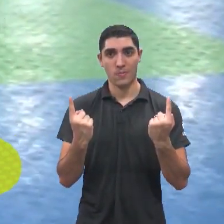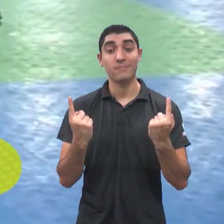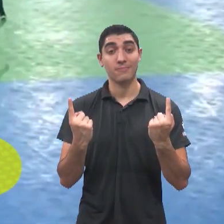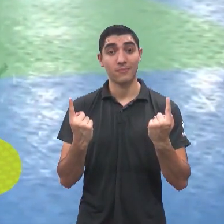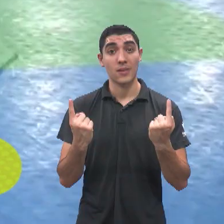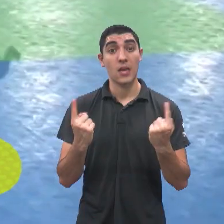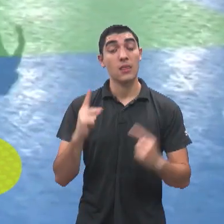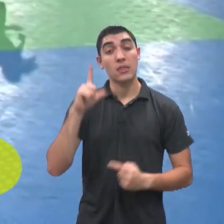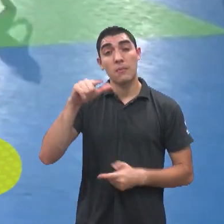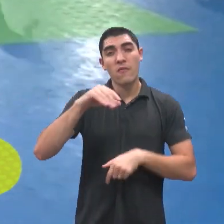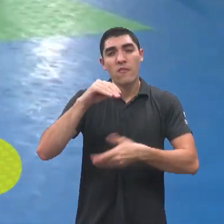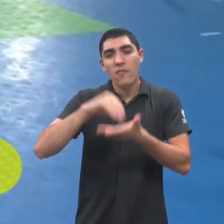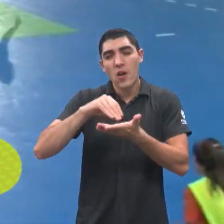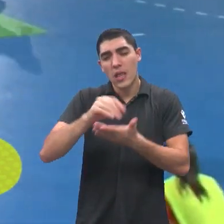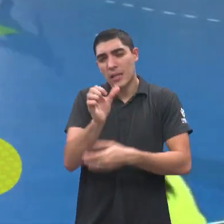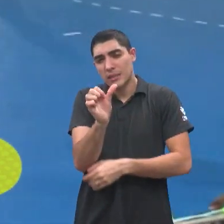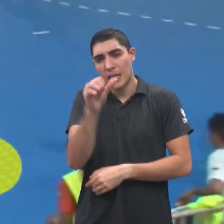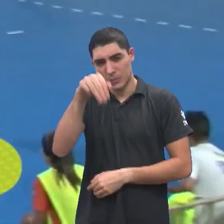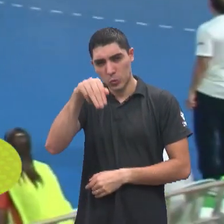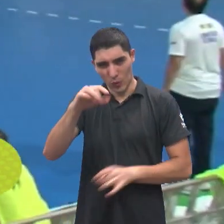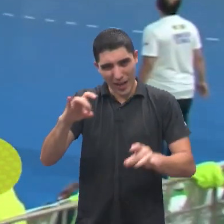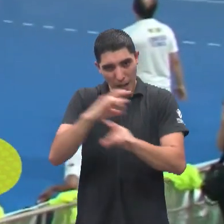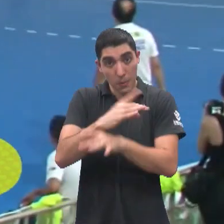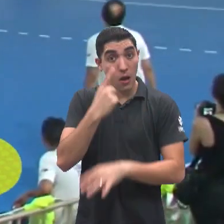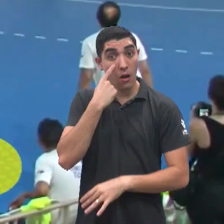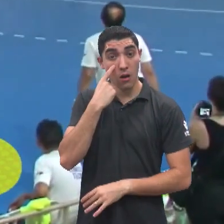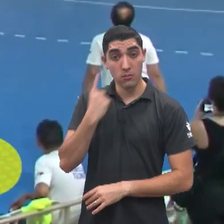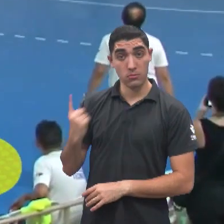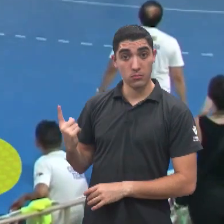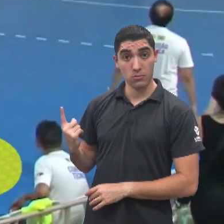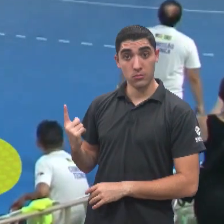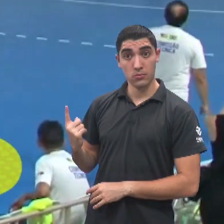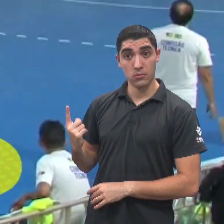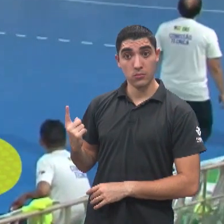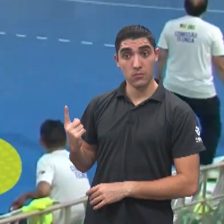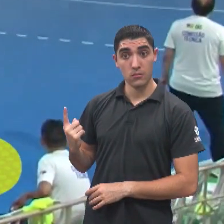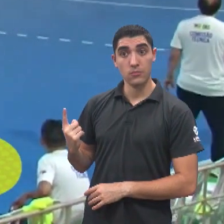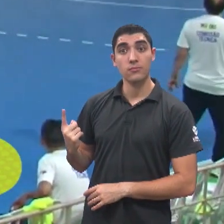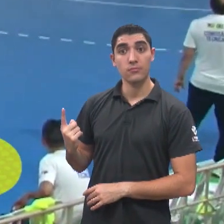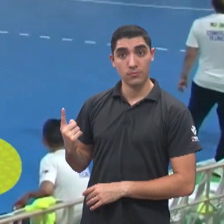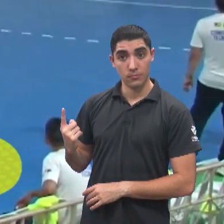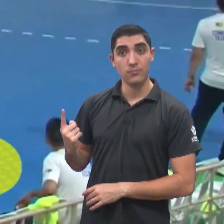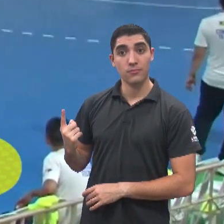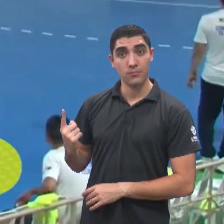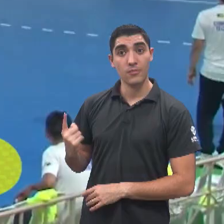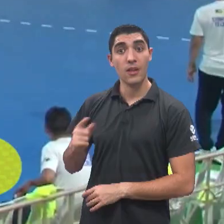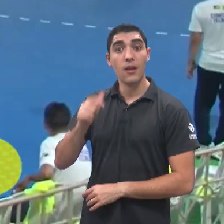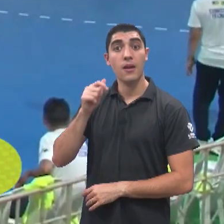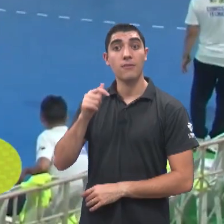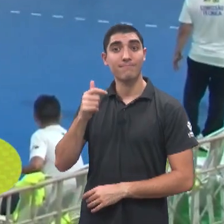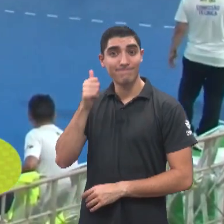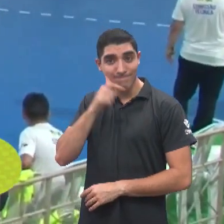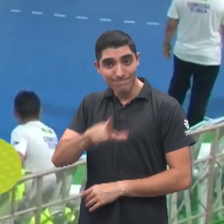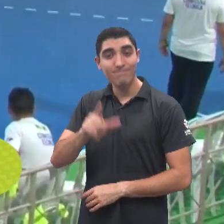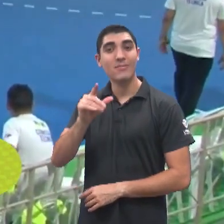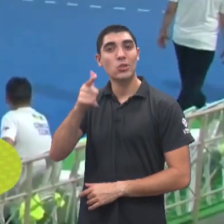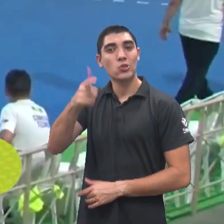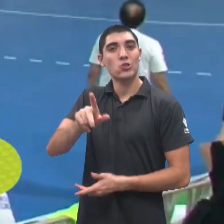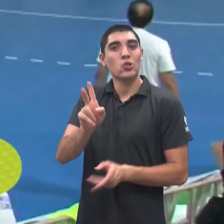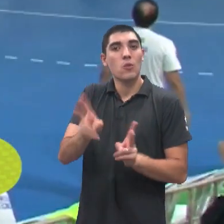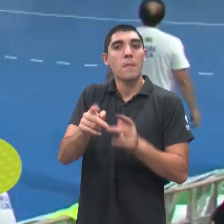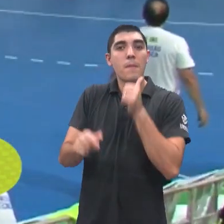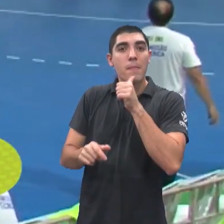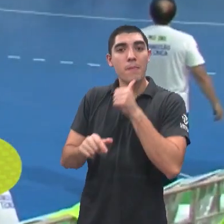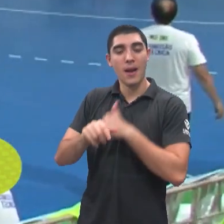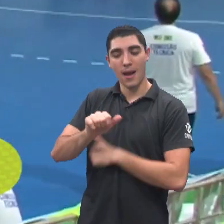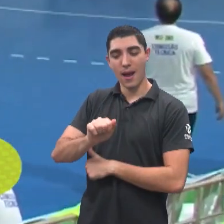restando 6:53, jogada da Aranda lá pela esquerda, ela bateu, o goleiro espalmou, a Vanessinha tentou o chute e a própria Aranda chegou